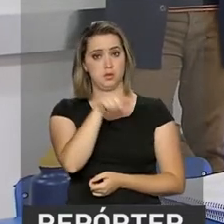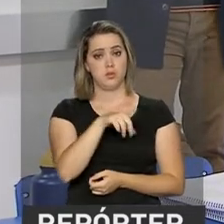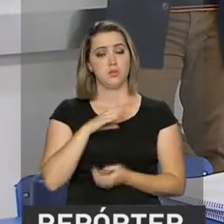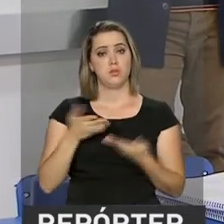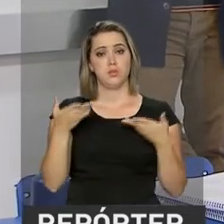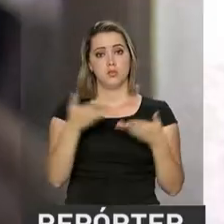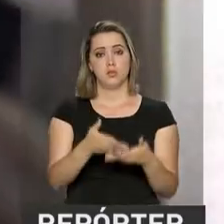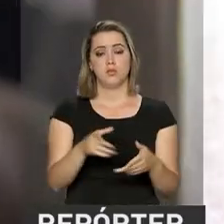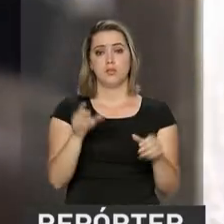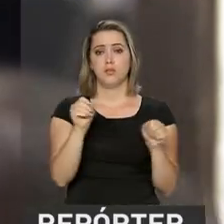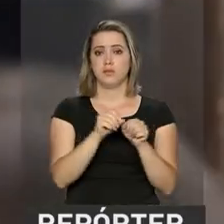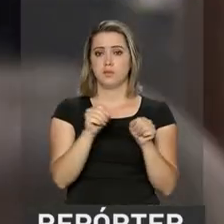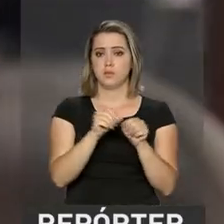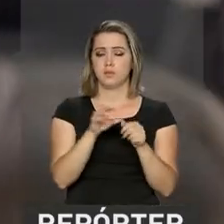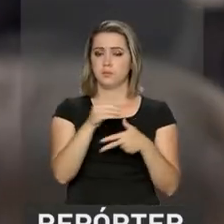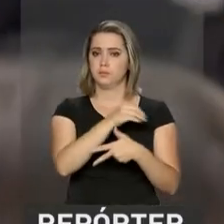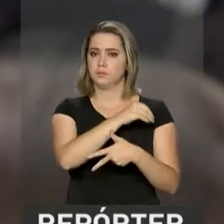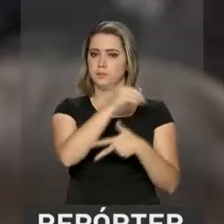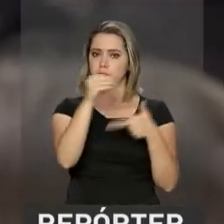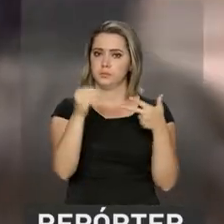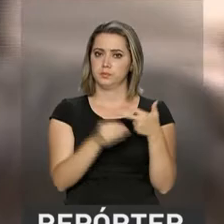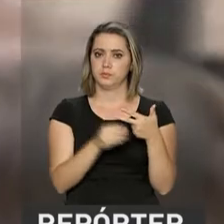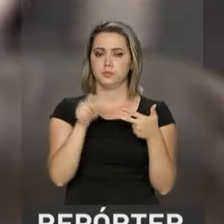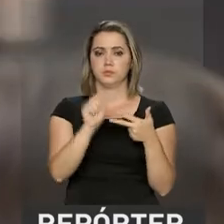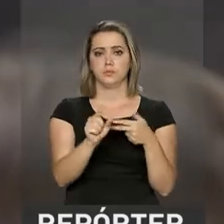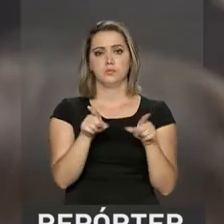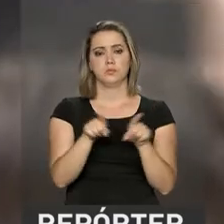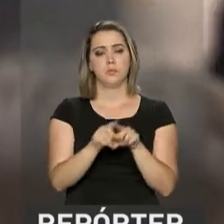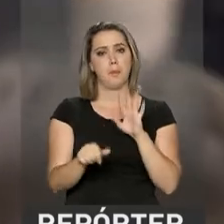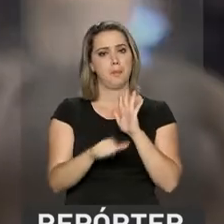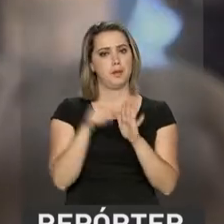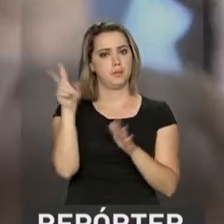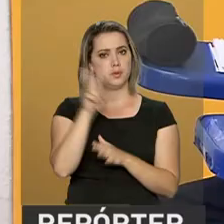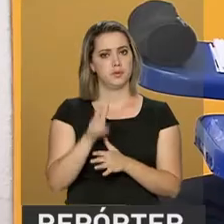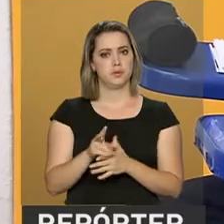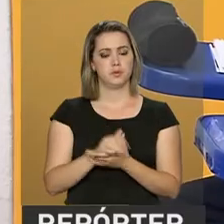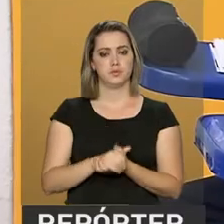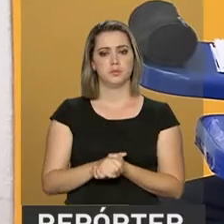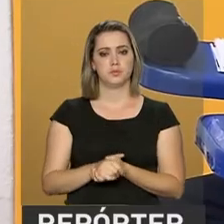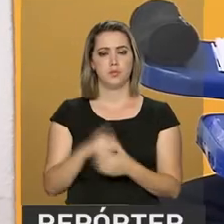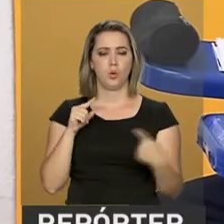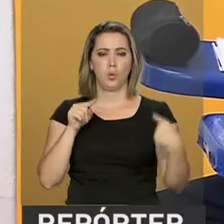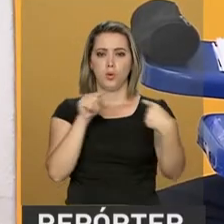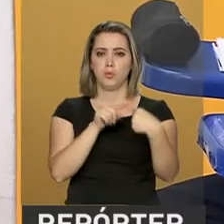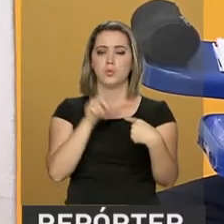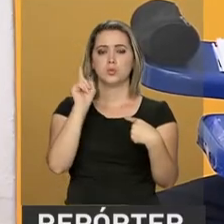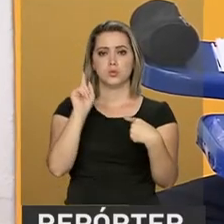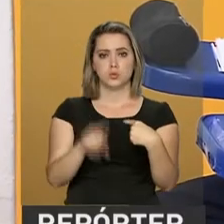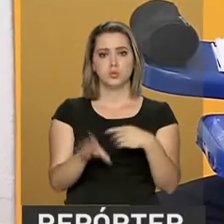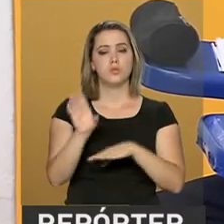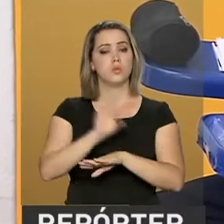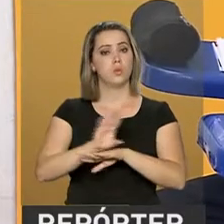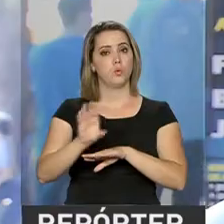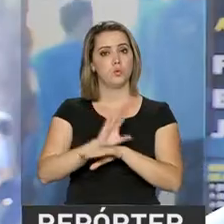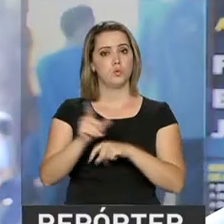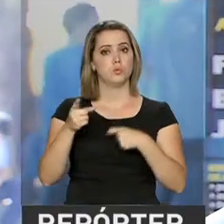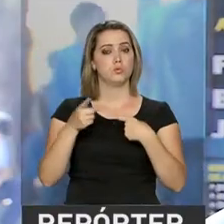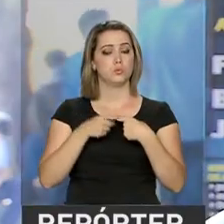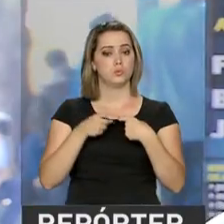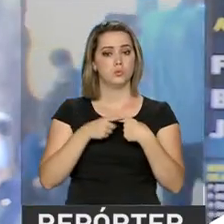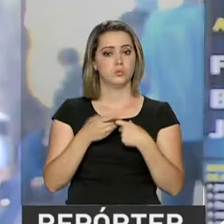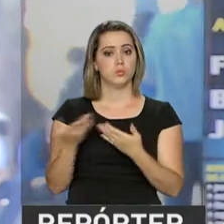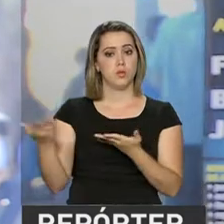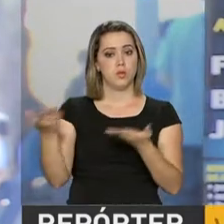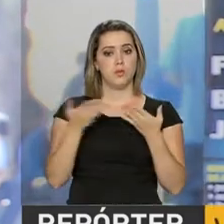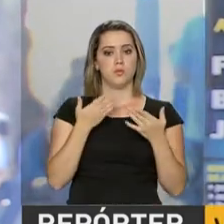vai fazer o Exame Nacional do Ensino Médio Enem pela primeira vez. O foco dele é o curso de medicina. Venho